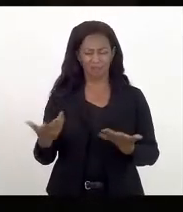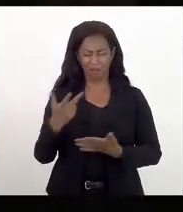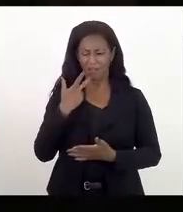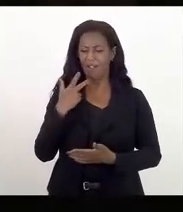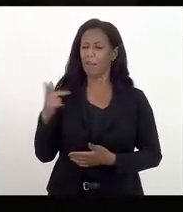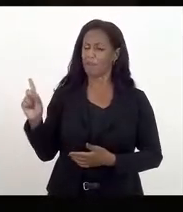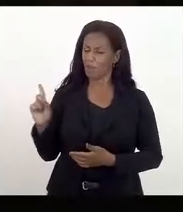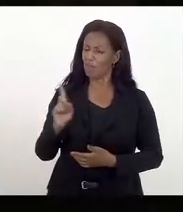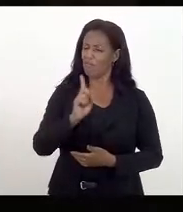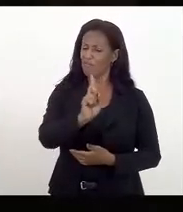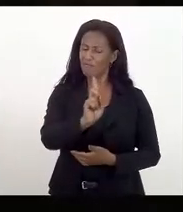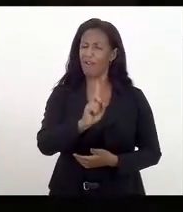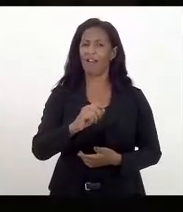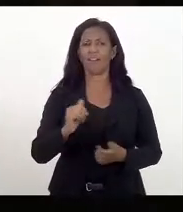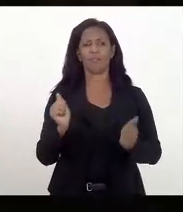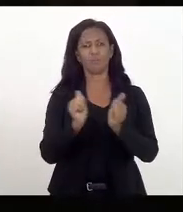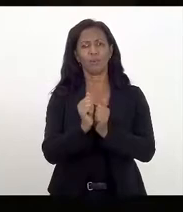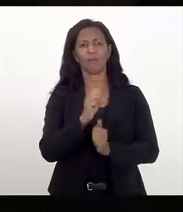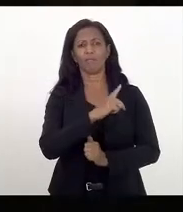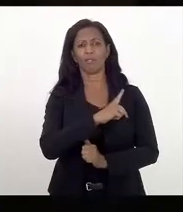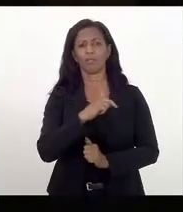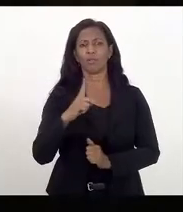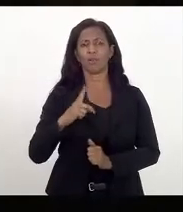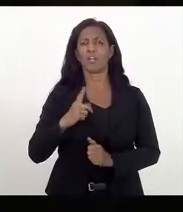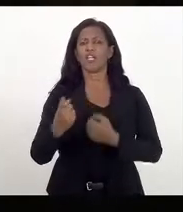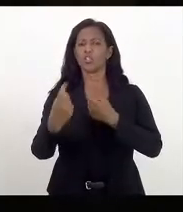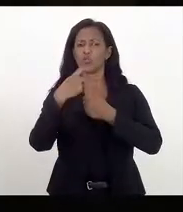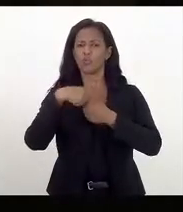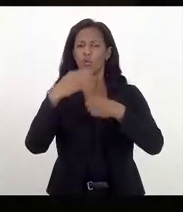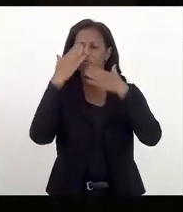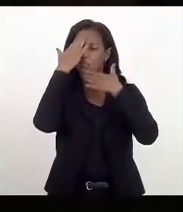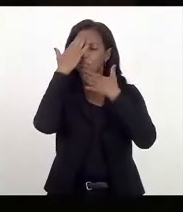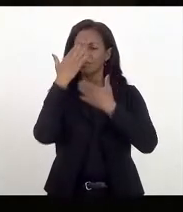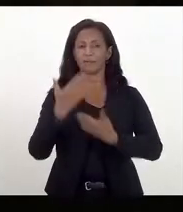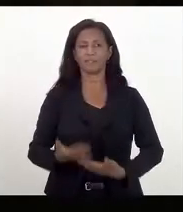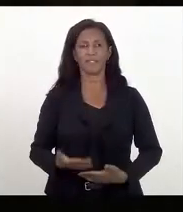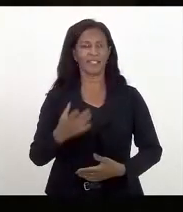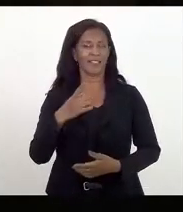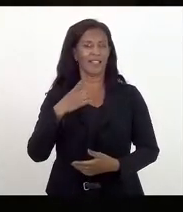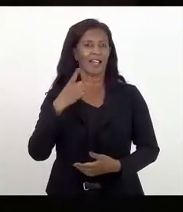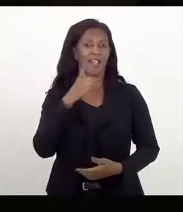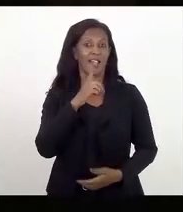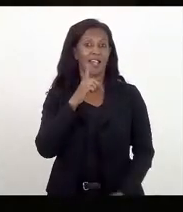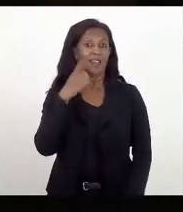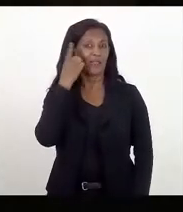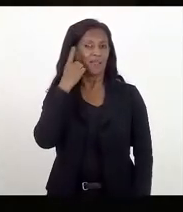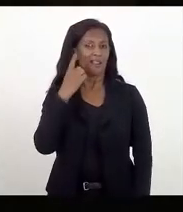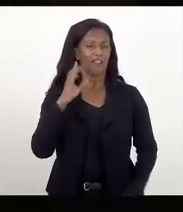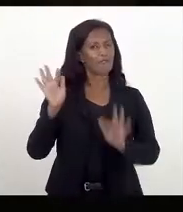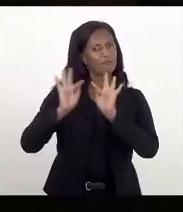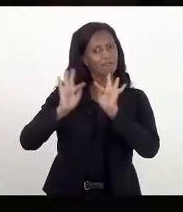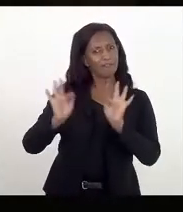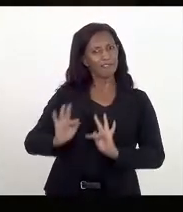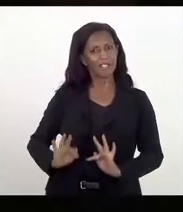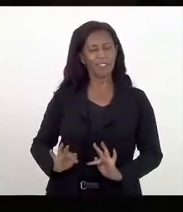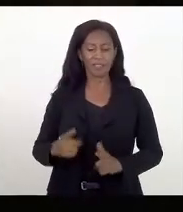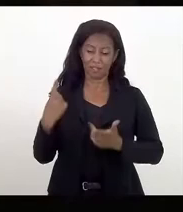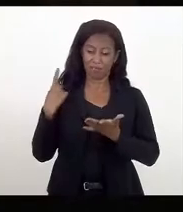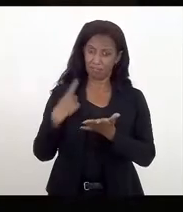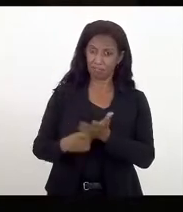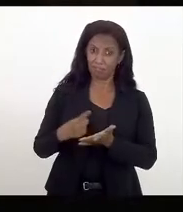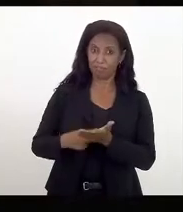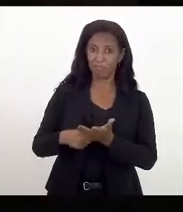pessoa para a defensoria. Eles voltam agradecendo, deputada Alana, muito felizes, porque, de fato,